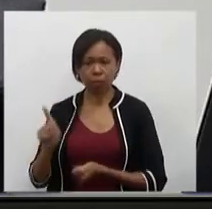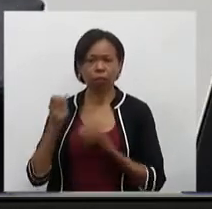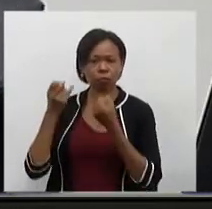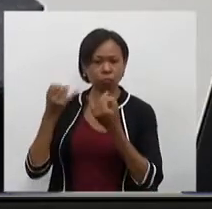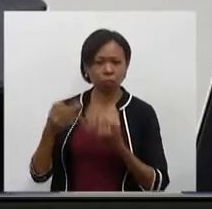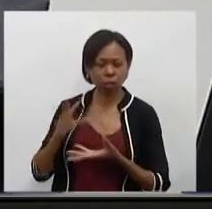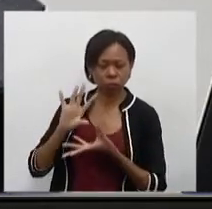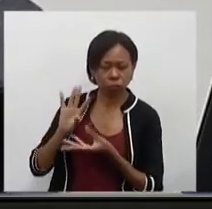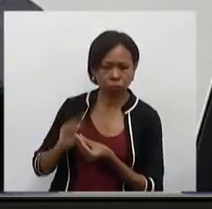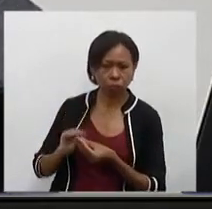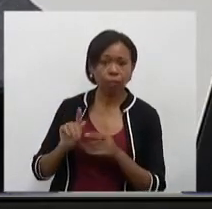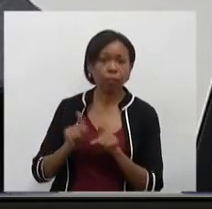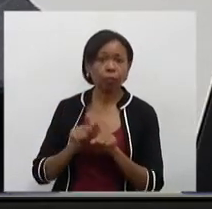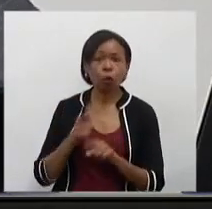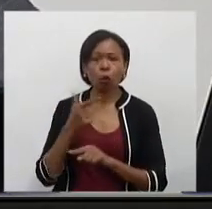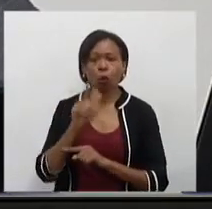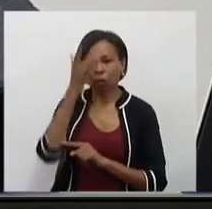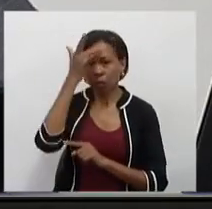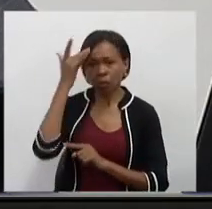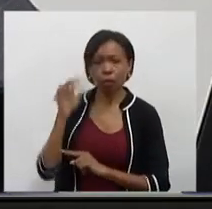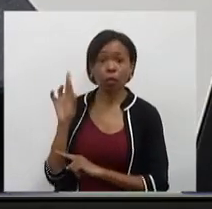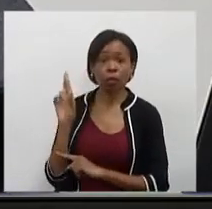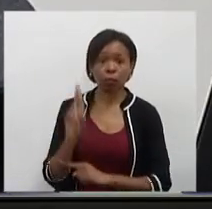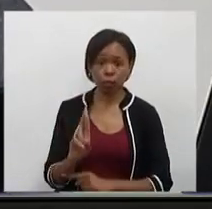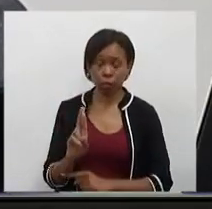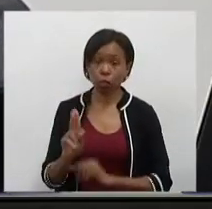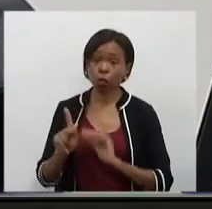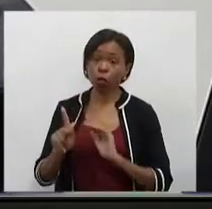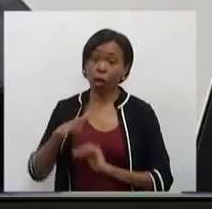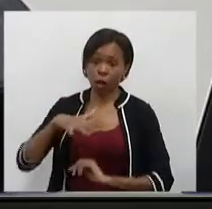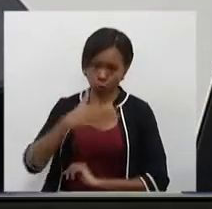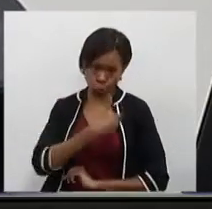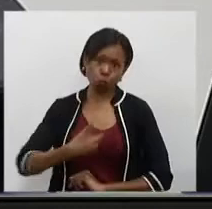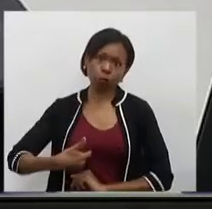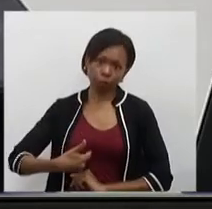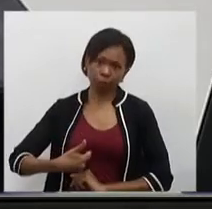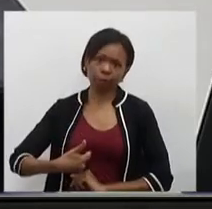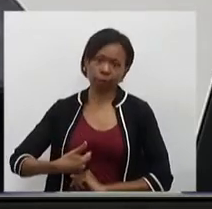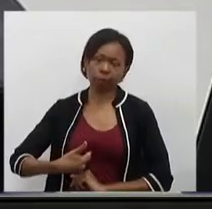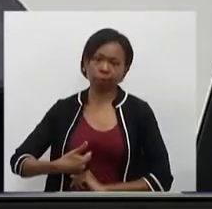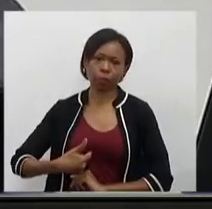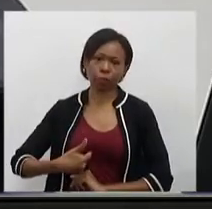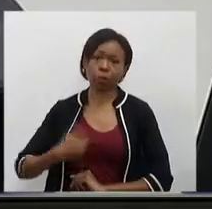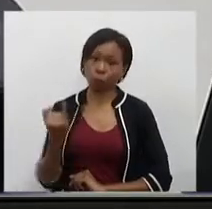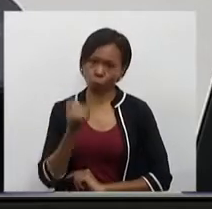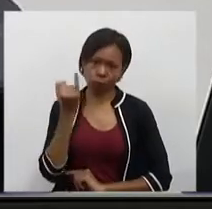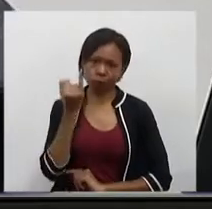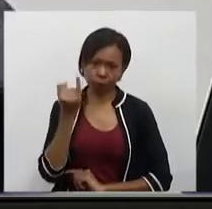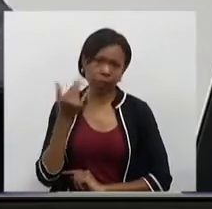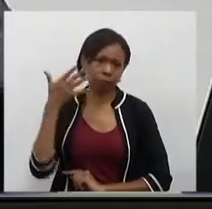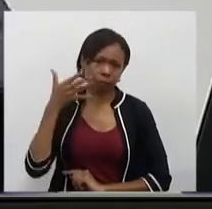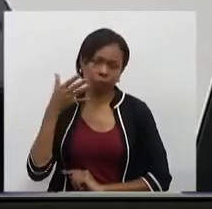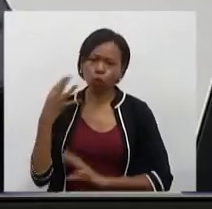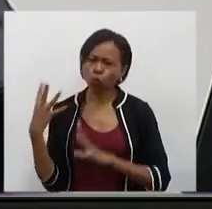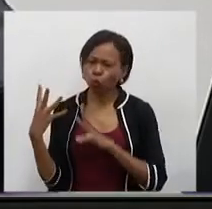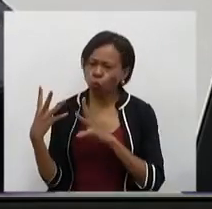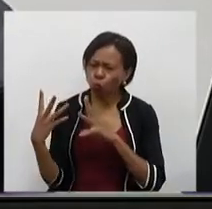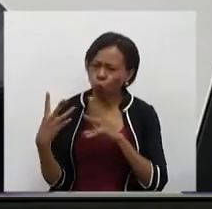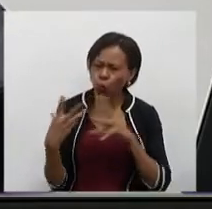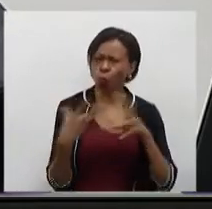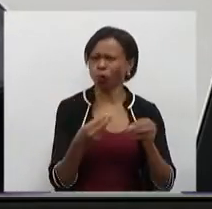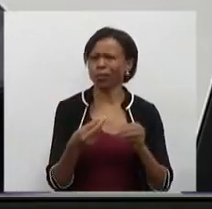Vamos voltar aqui para os representantes do Estado, que eu acho que é importante a gente ouvi-los. Não vamos ouvir todo mundo que falou, senão